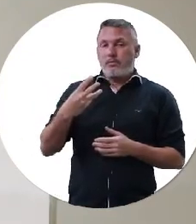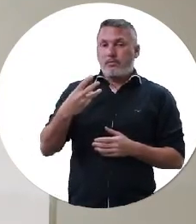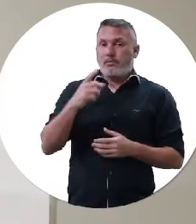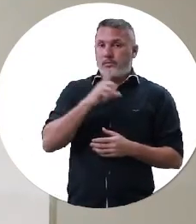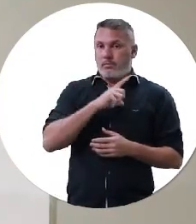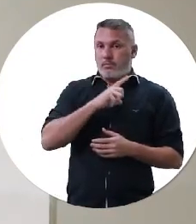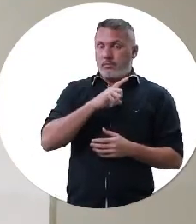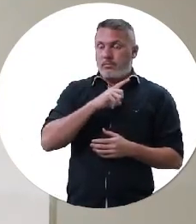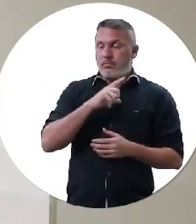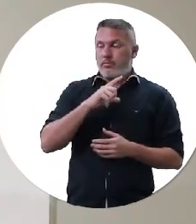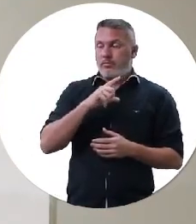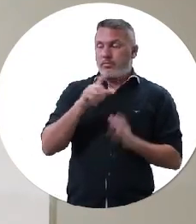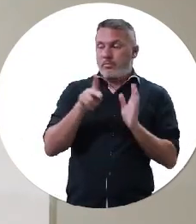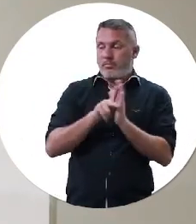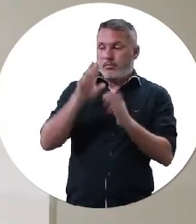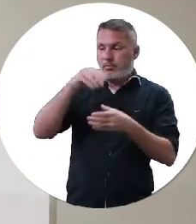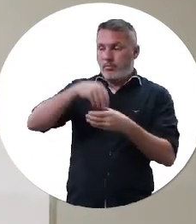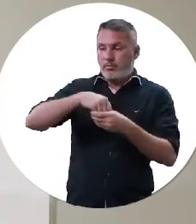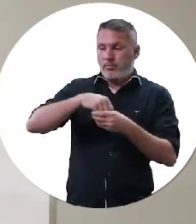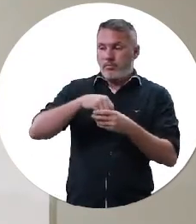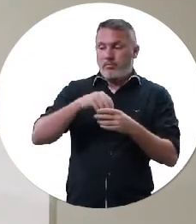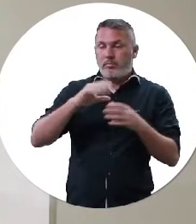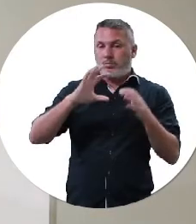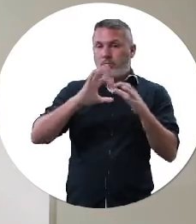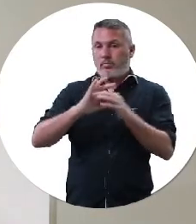3,3 de nitro.